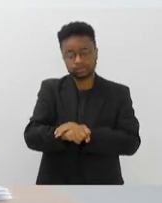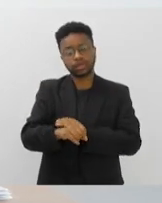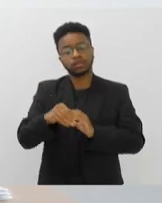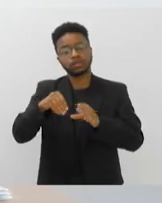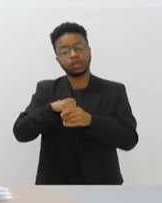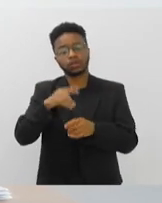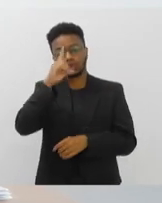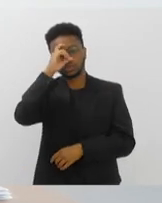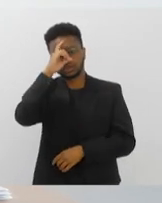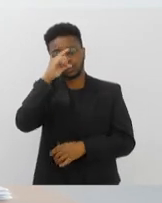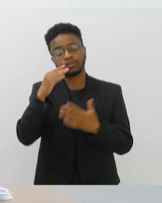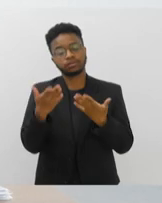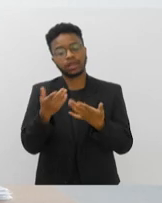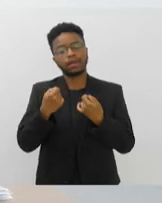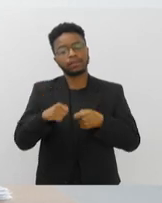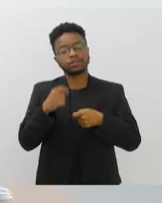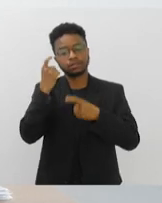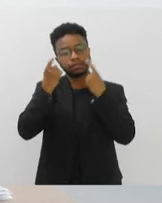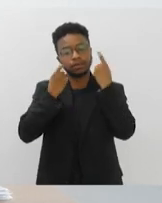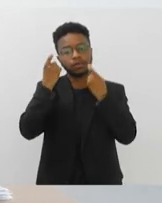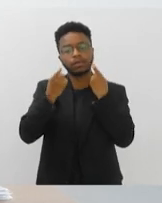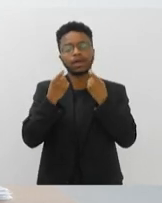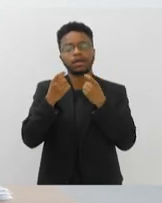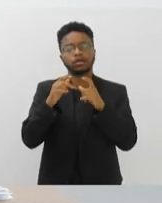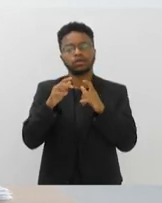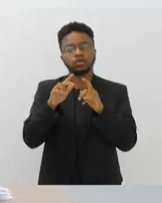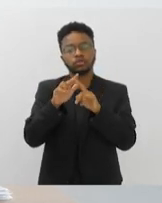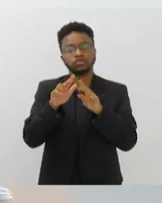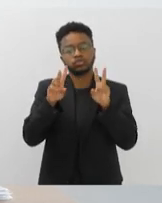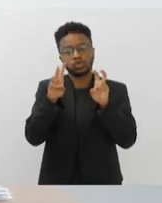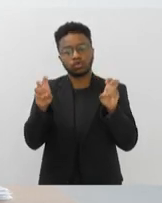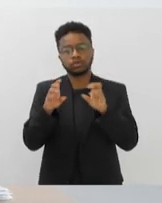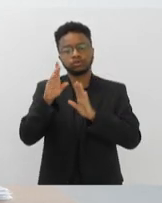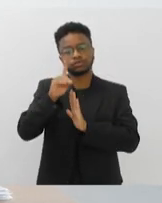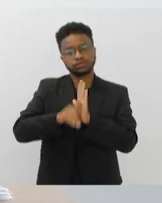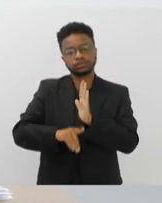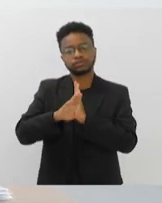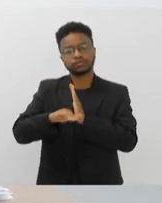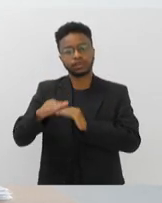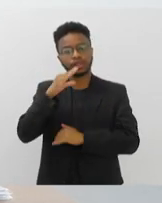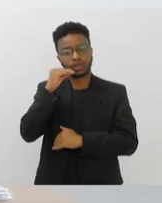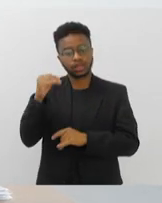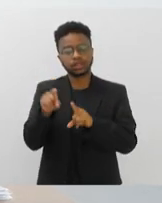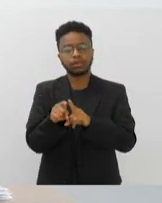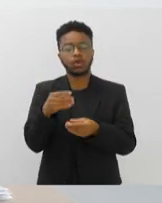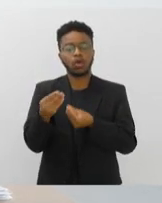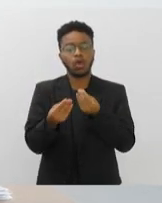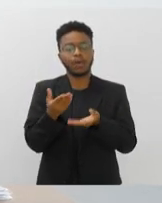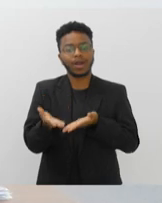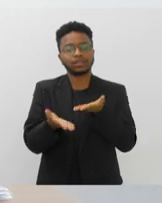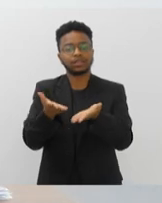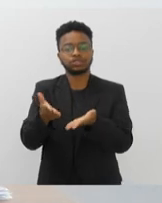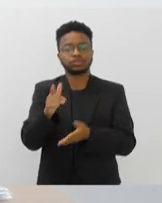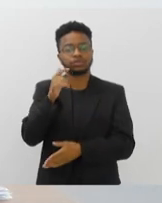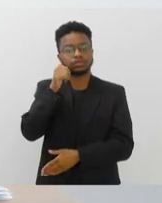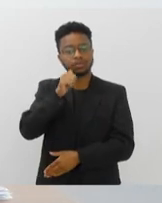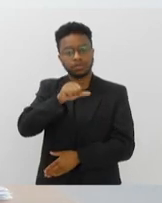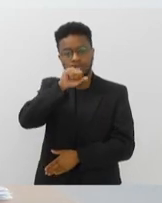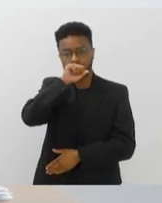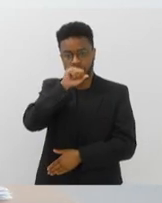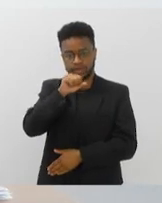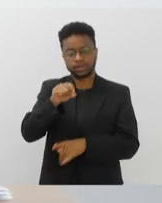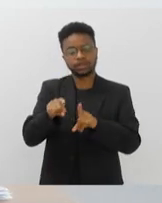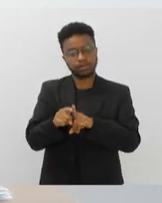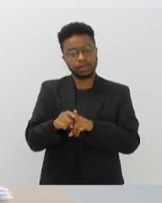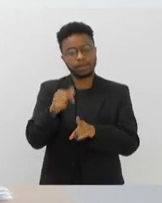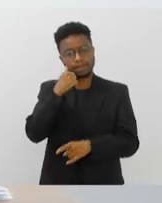para além da Defesa do direito das crianças e adolescentes que nascem como estão Como está sendo o atendimento dessas mães inclusive